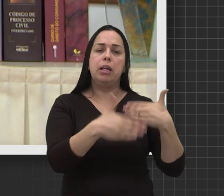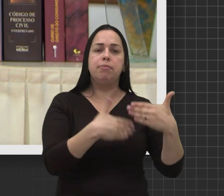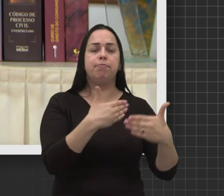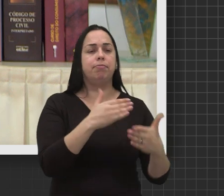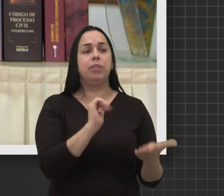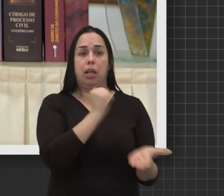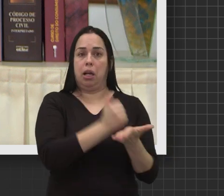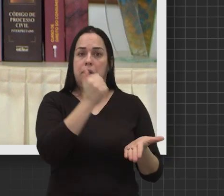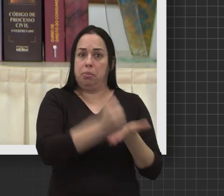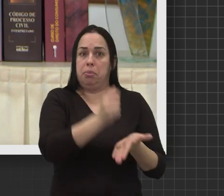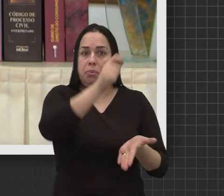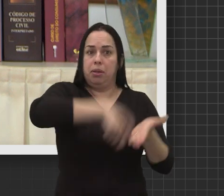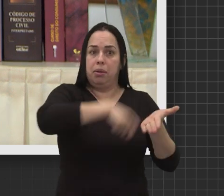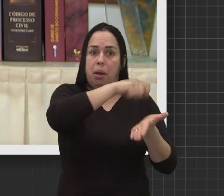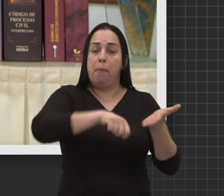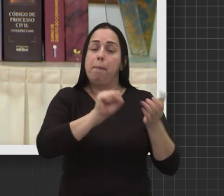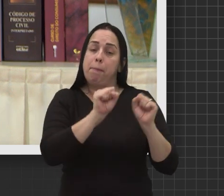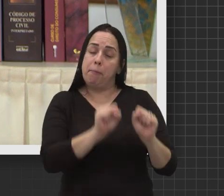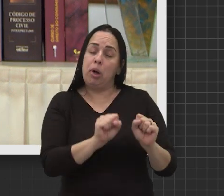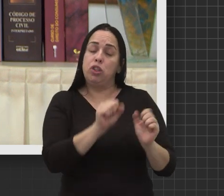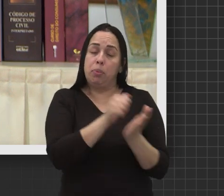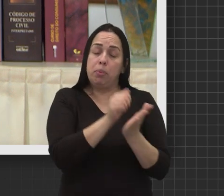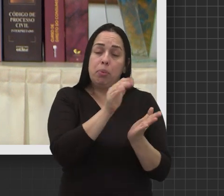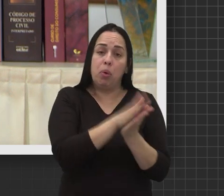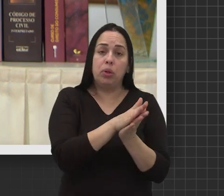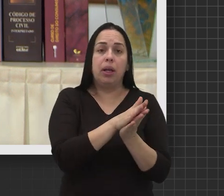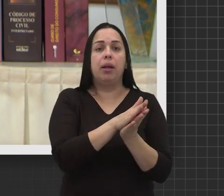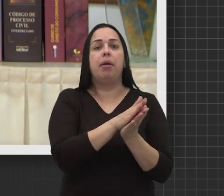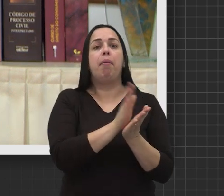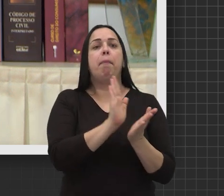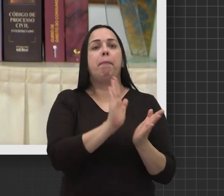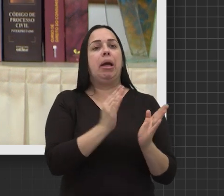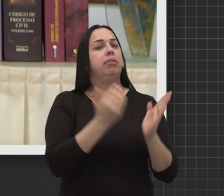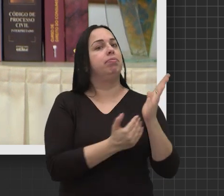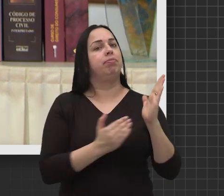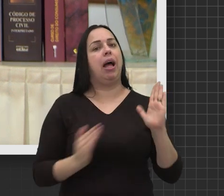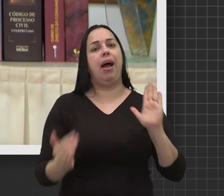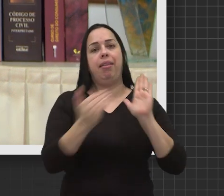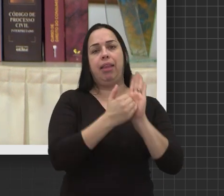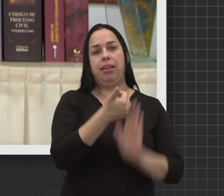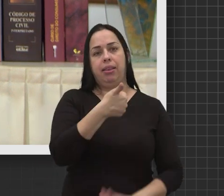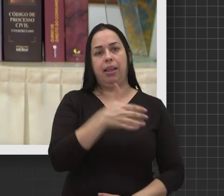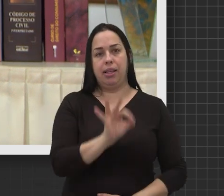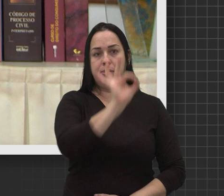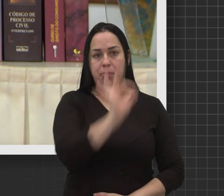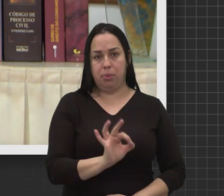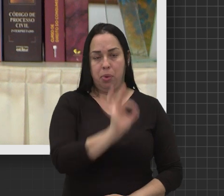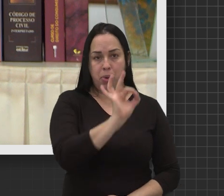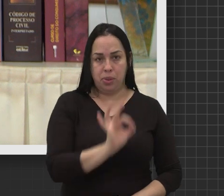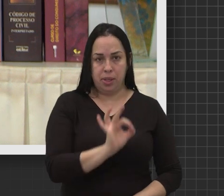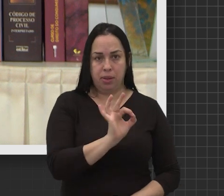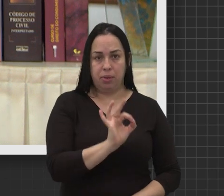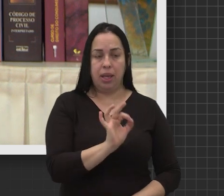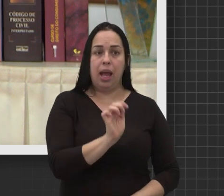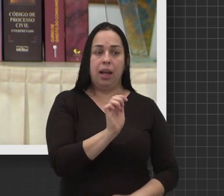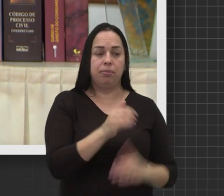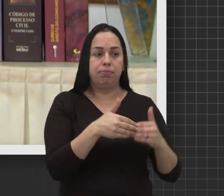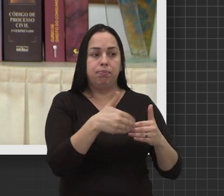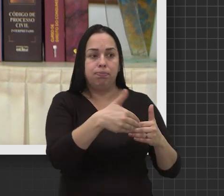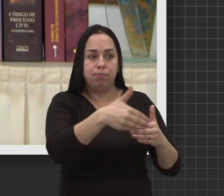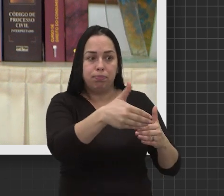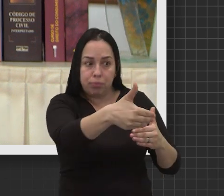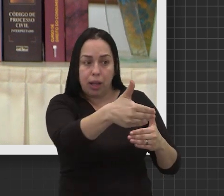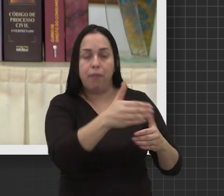do contrato, existe a possibilidade de aplicação de multa, no entanto, essa multa também não pode ultrapassar 10% do